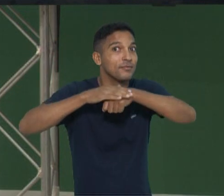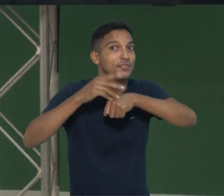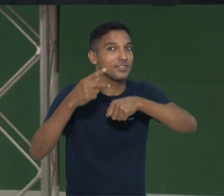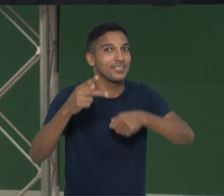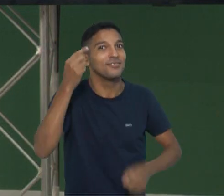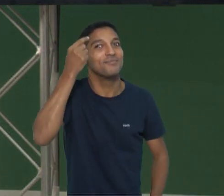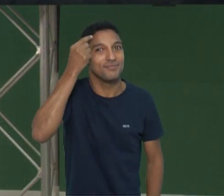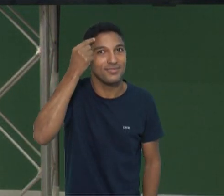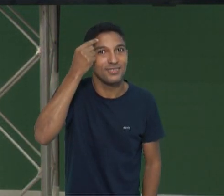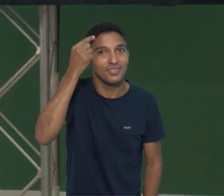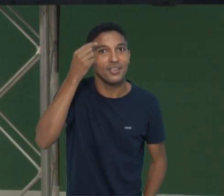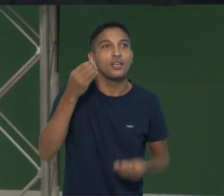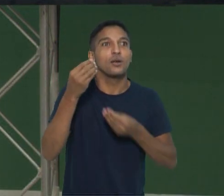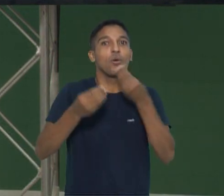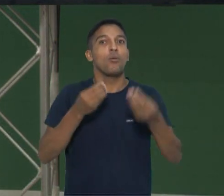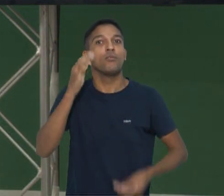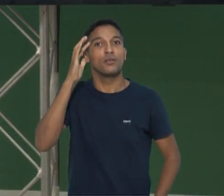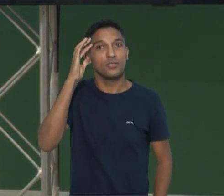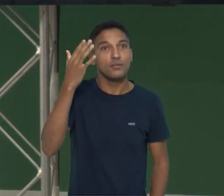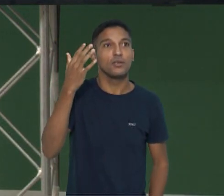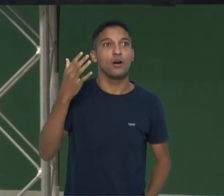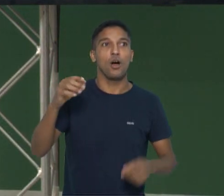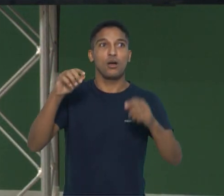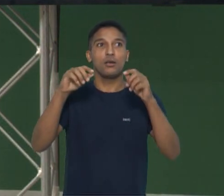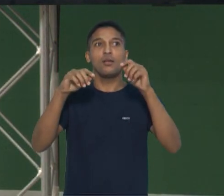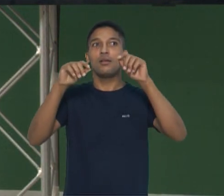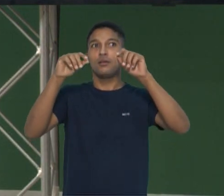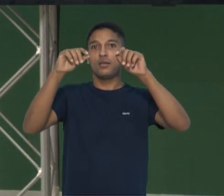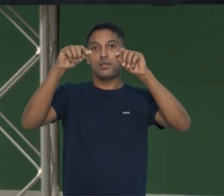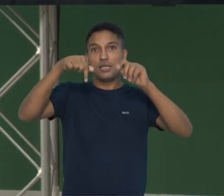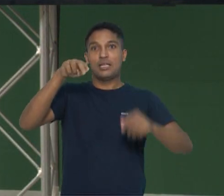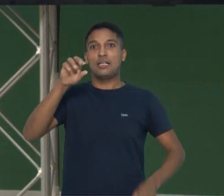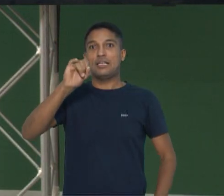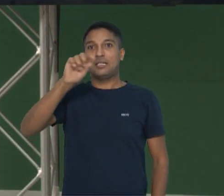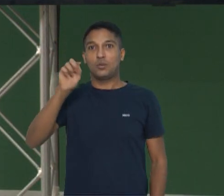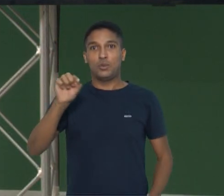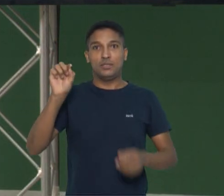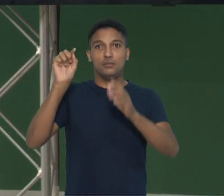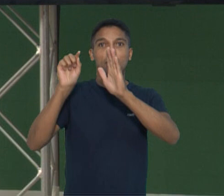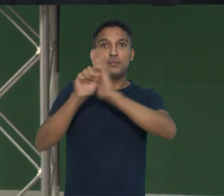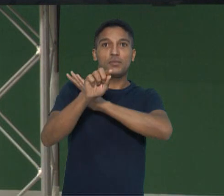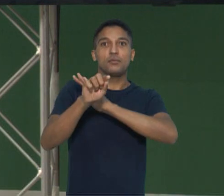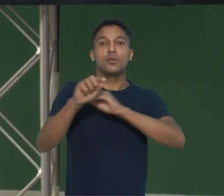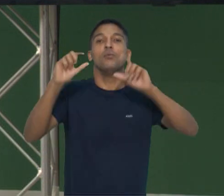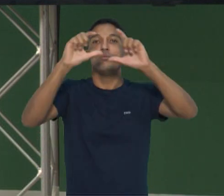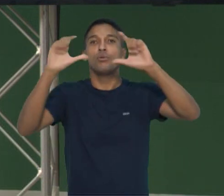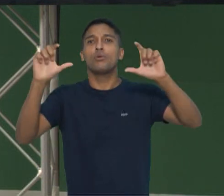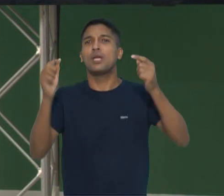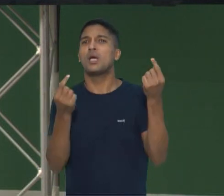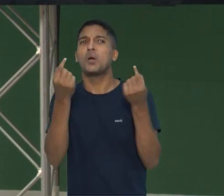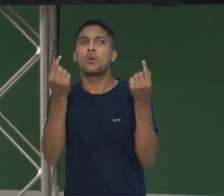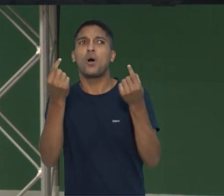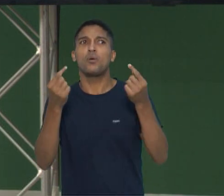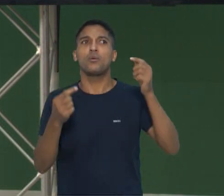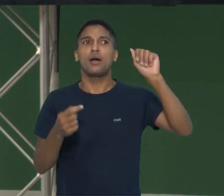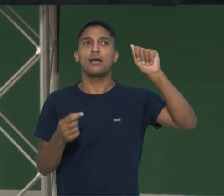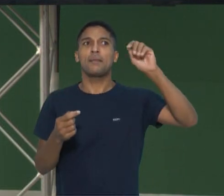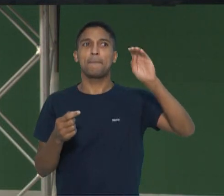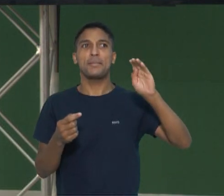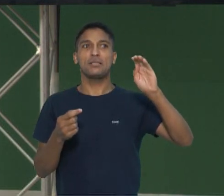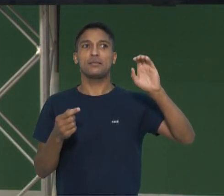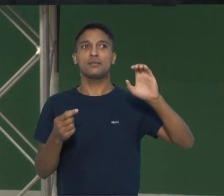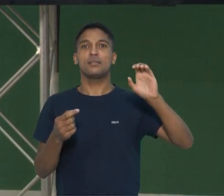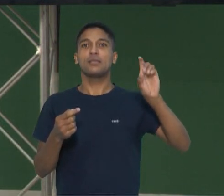casa, façam a leitura cuidadosa desse quiz que está perguntando qual das afirmações abaixo é